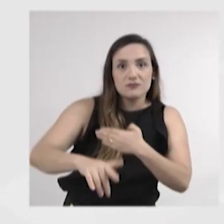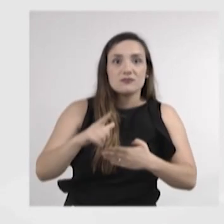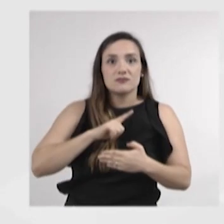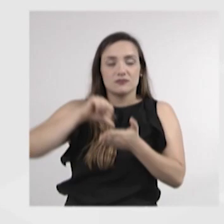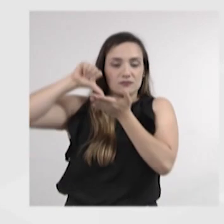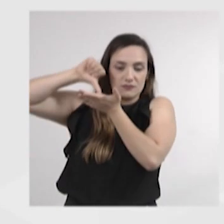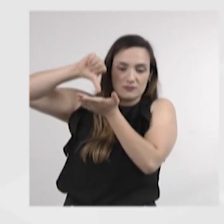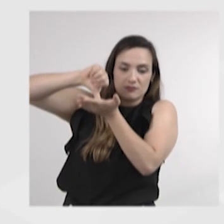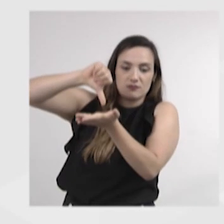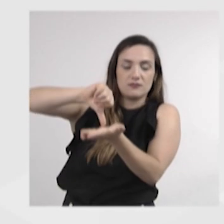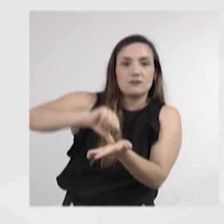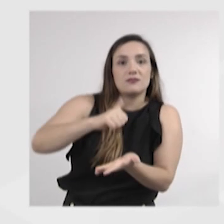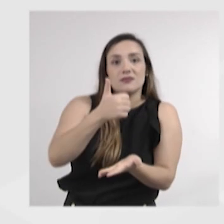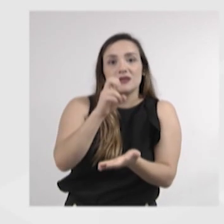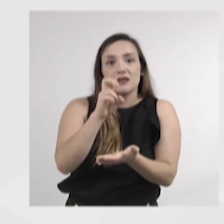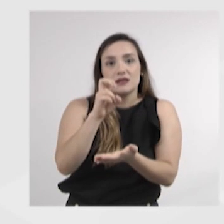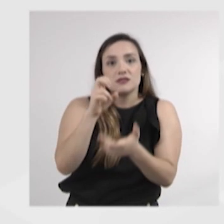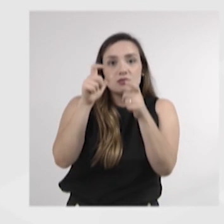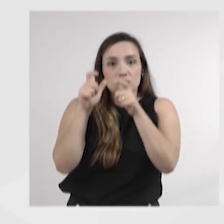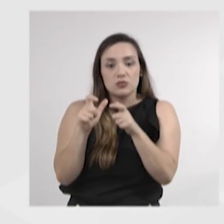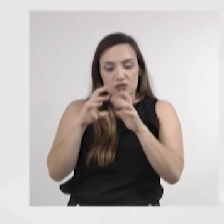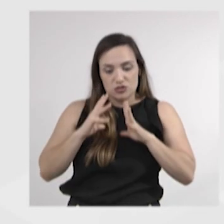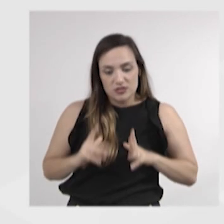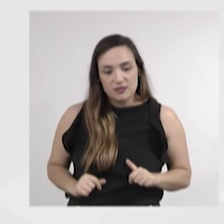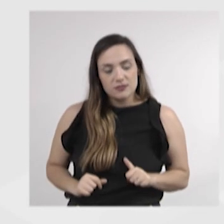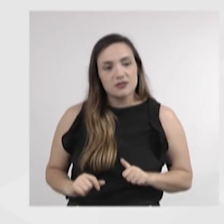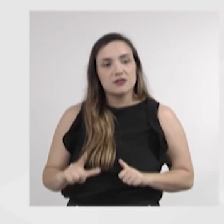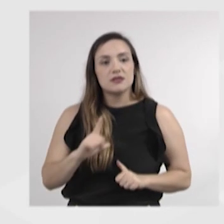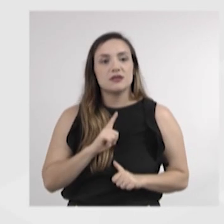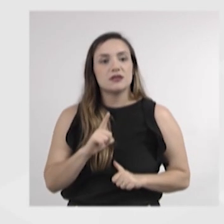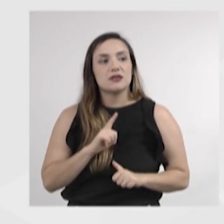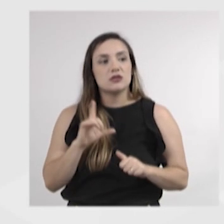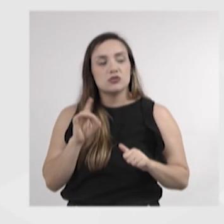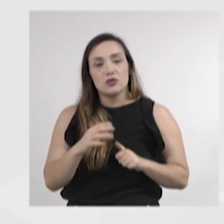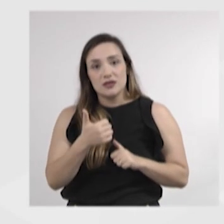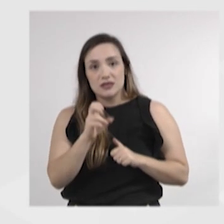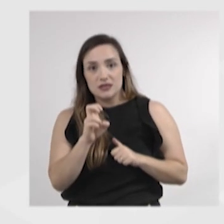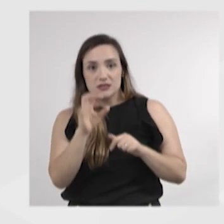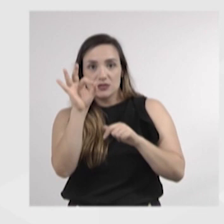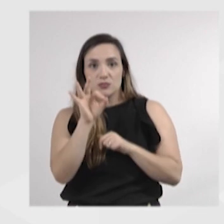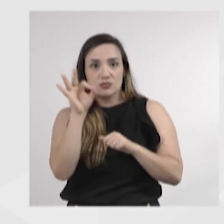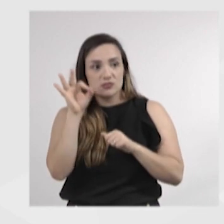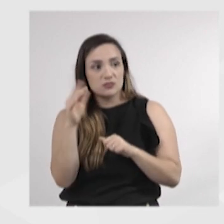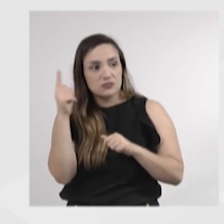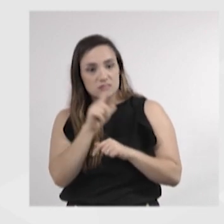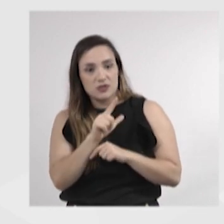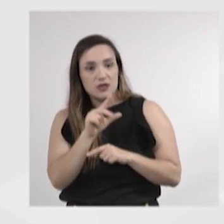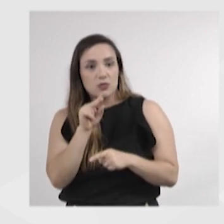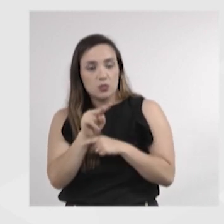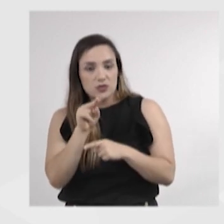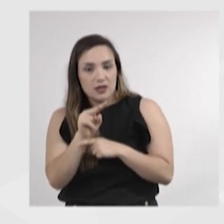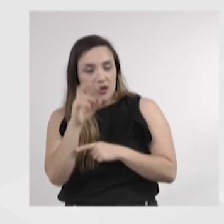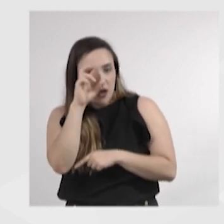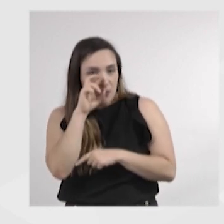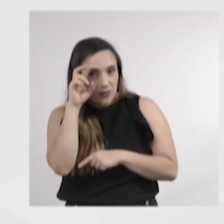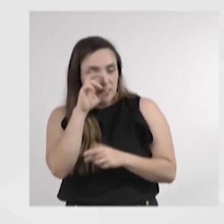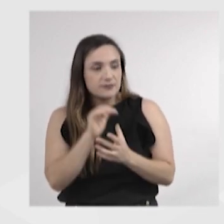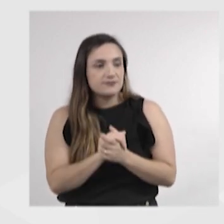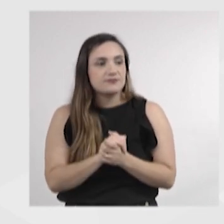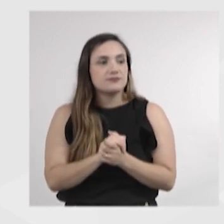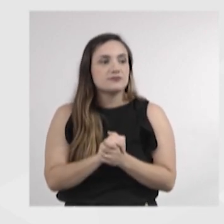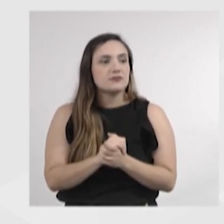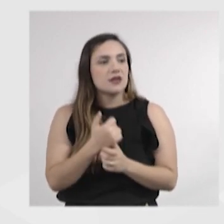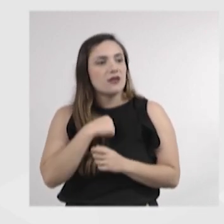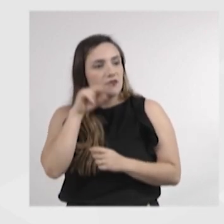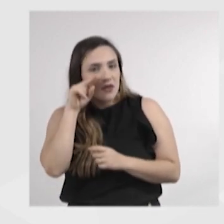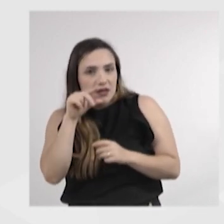cobrem 97% da vazão média considerada para a operação da Itaipu. Então, nós temos 15 pontos de monitoramento. Os pontos em